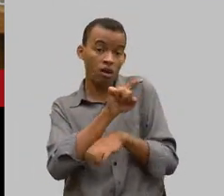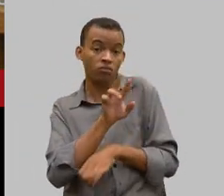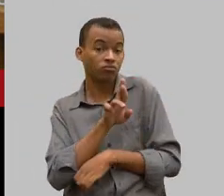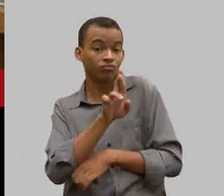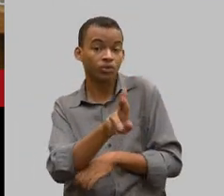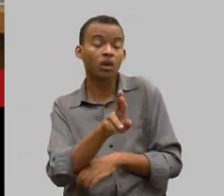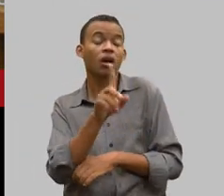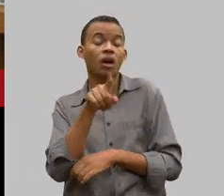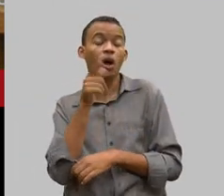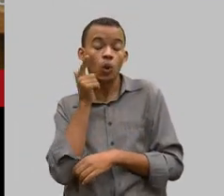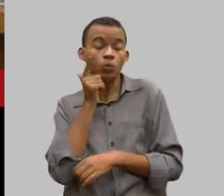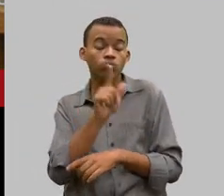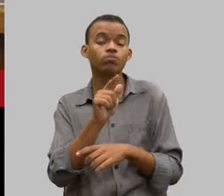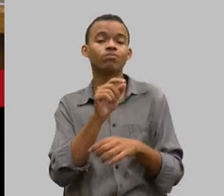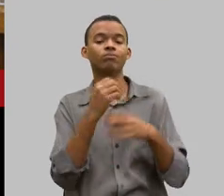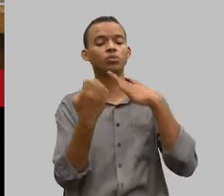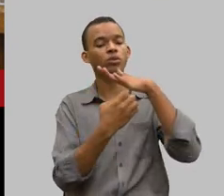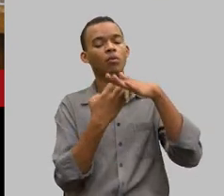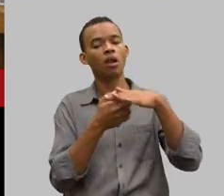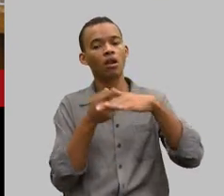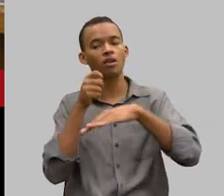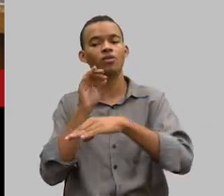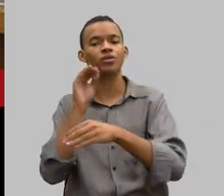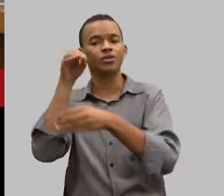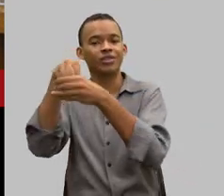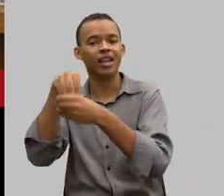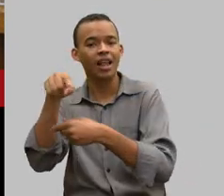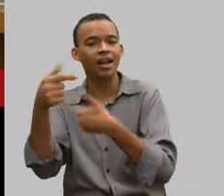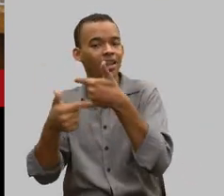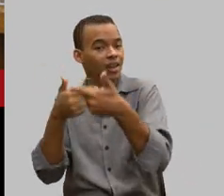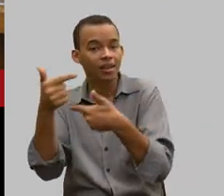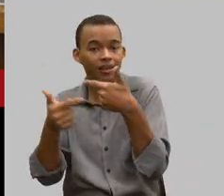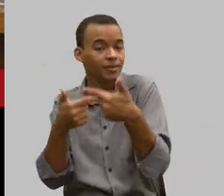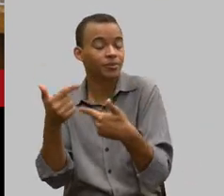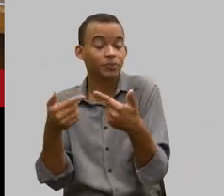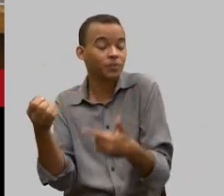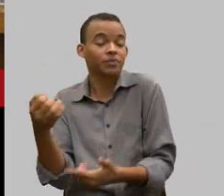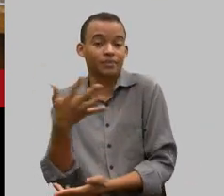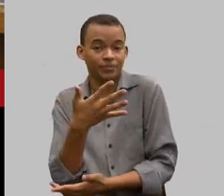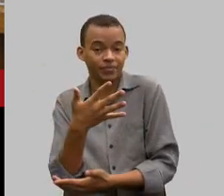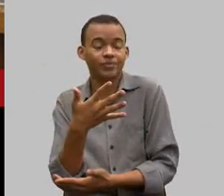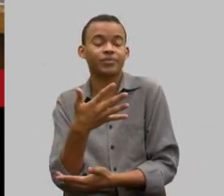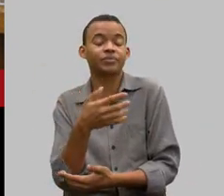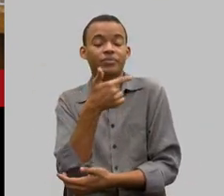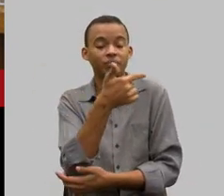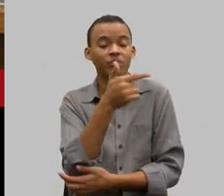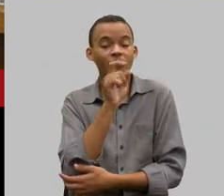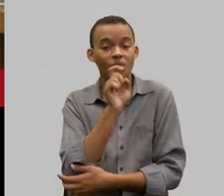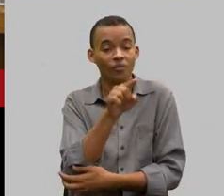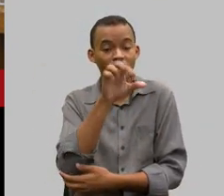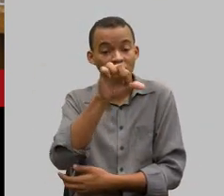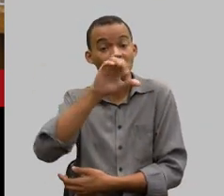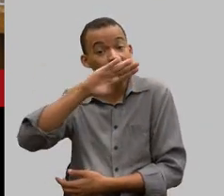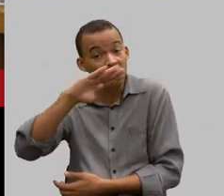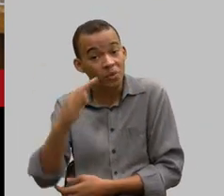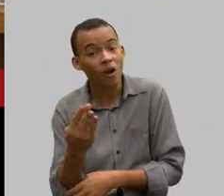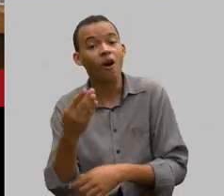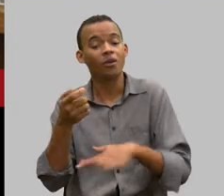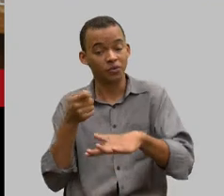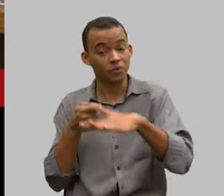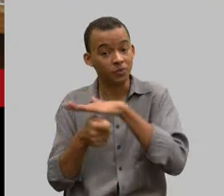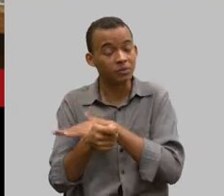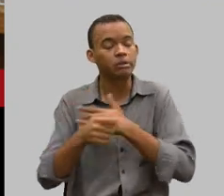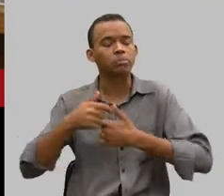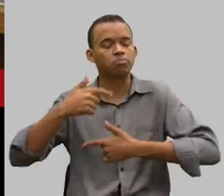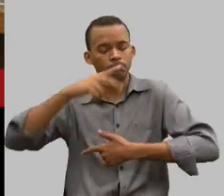contemplados com trabalho e para conseguir 2.9 de investimento deputada é muita coisa é muito trabalho são